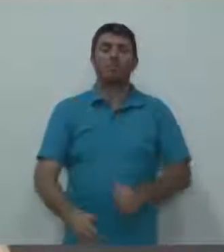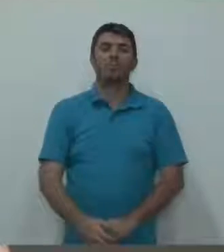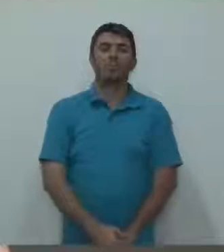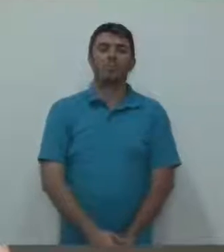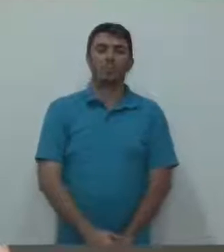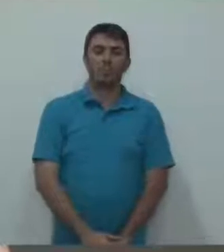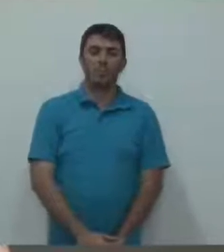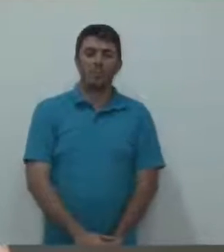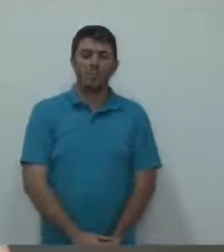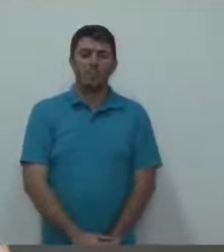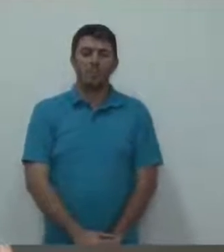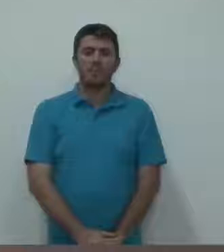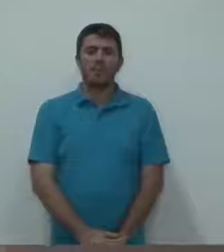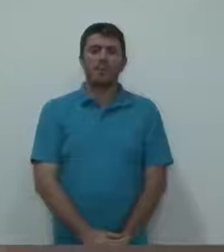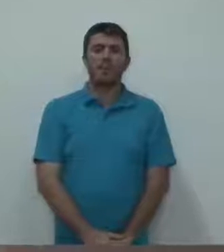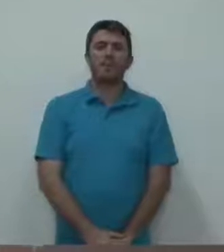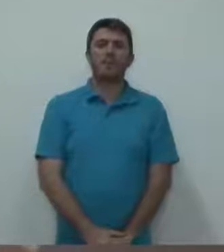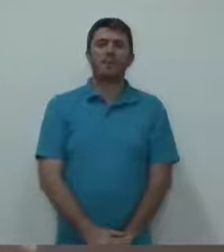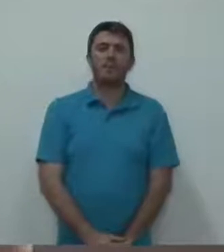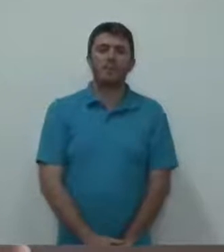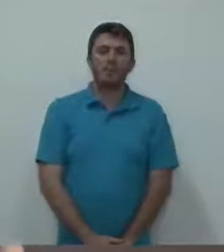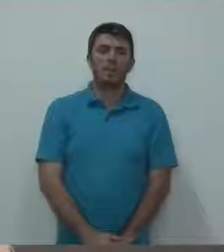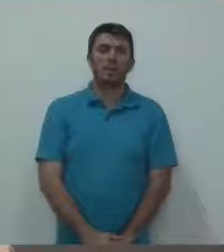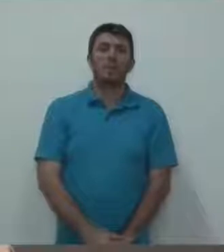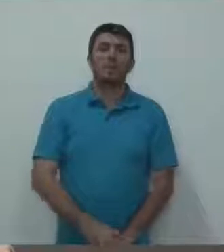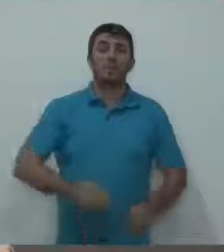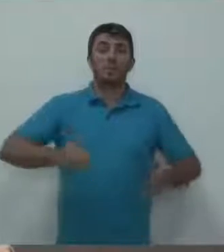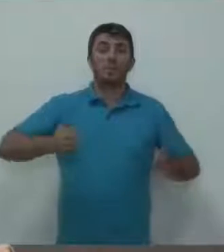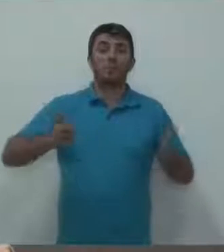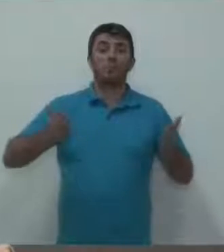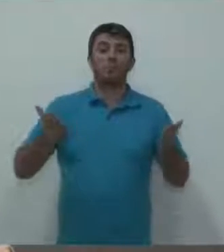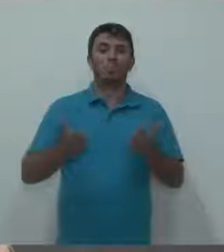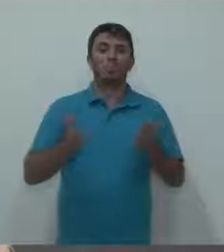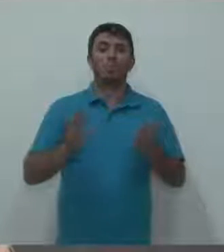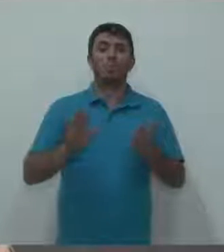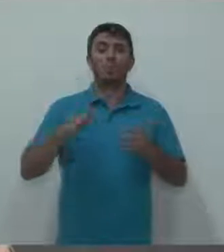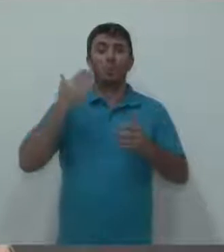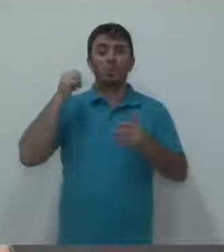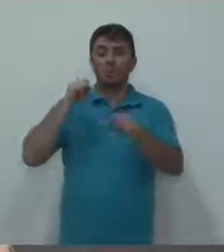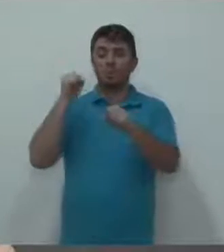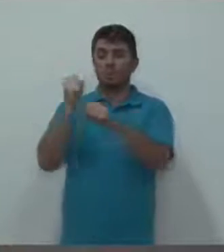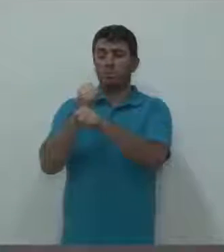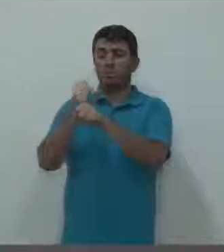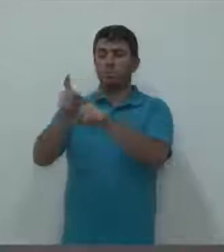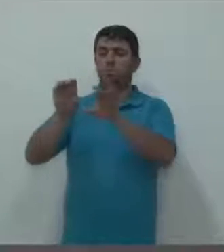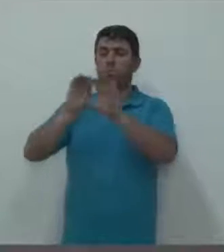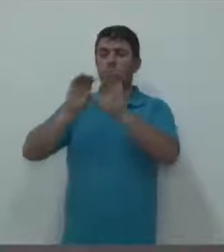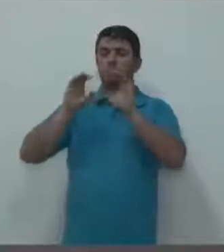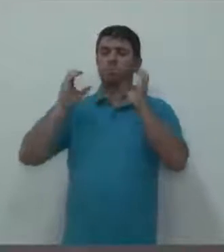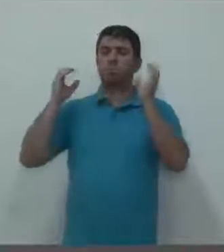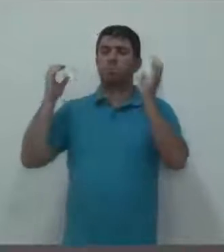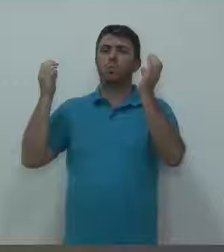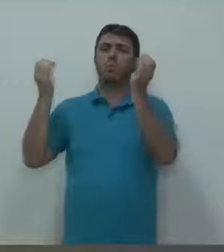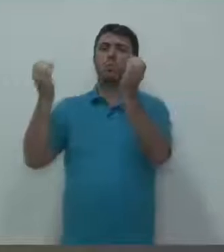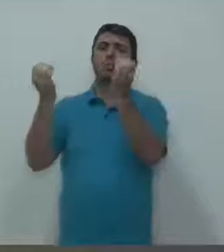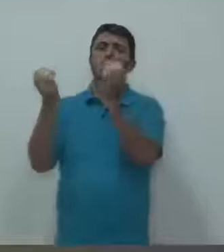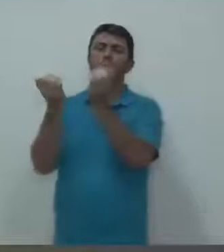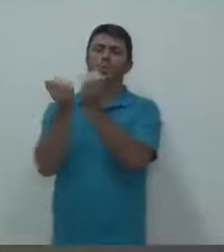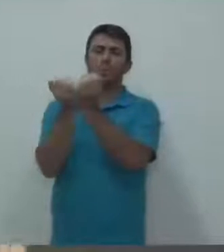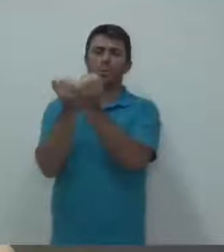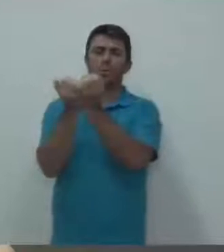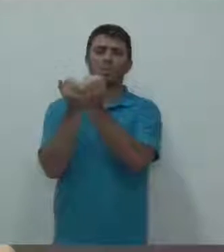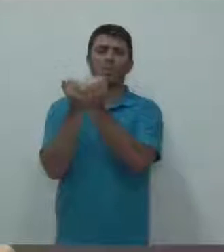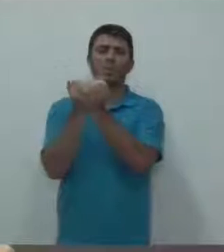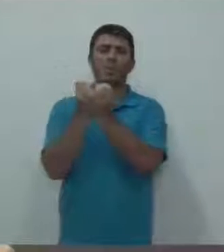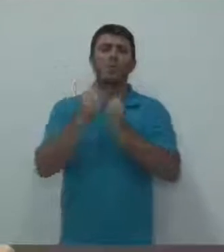Hoje nós temos, inclusive, a realidade é essa. Quando se construiu aquele condomínio, os empreendedores, não os condomínios hoje trabalham